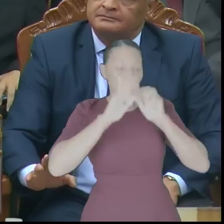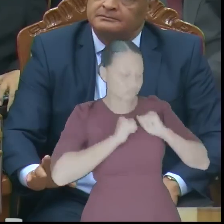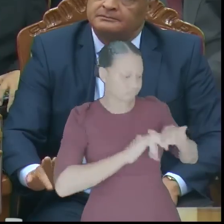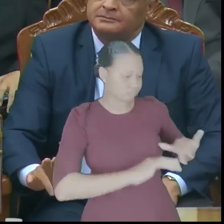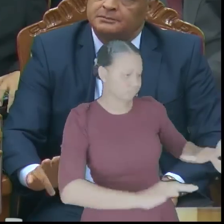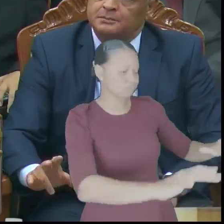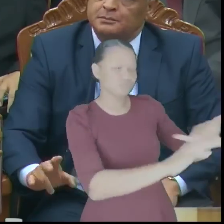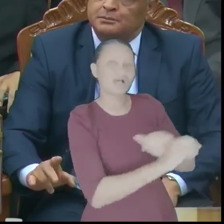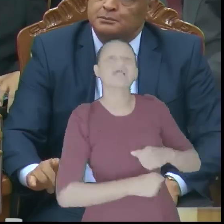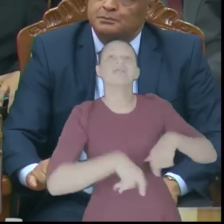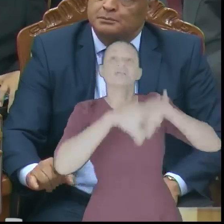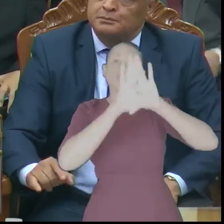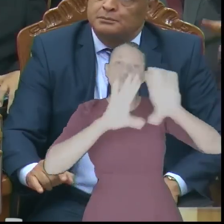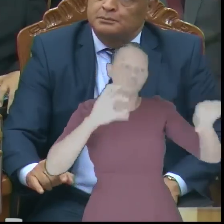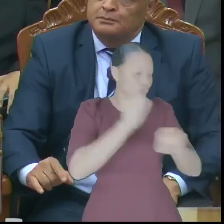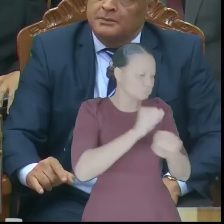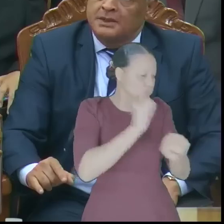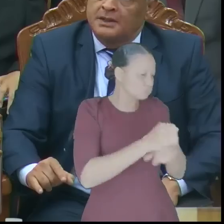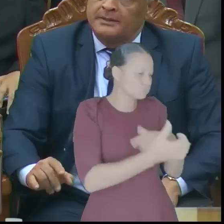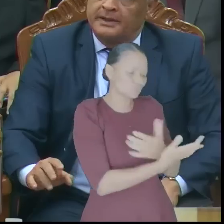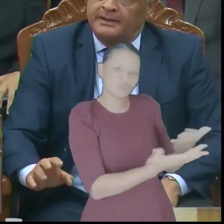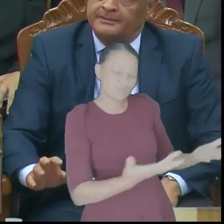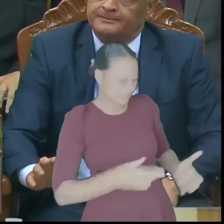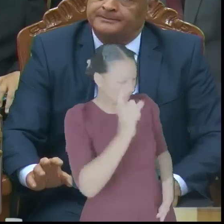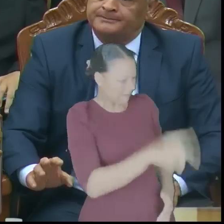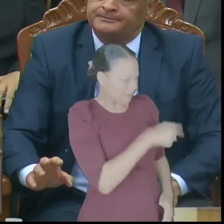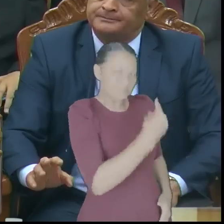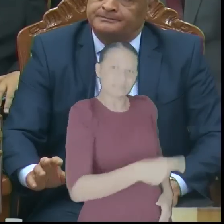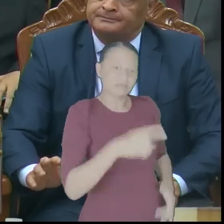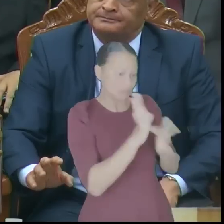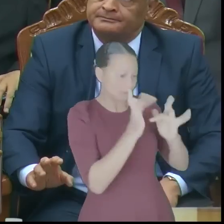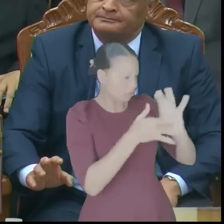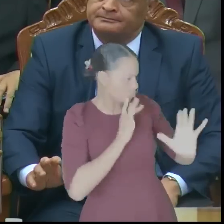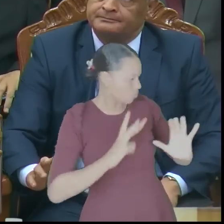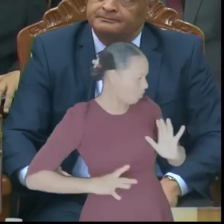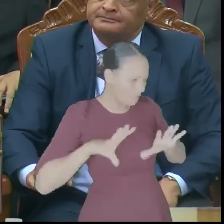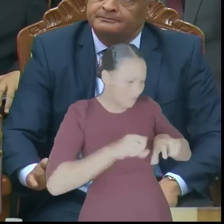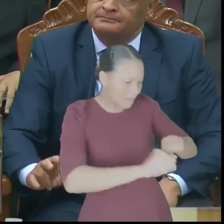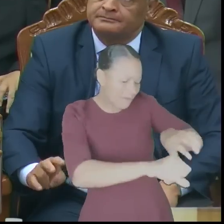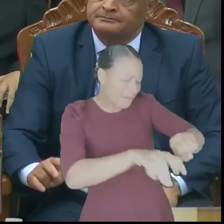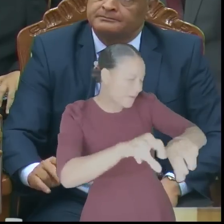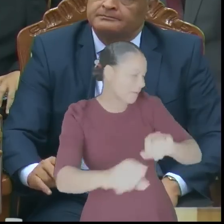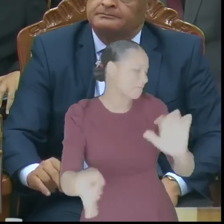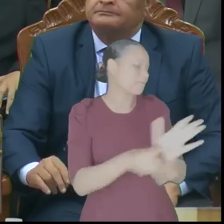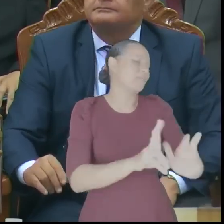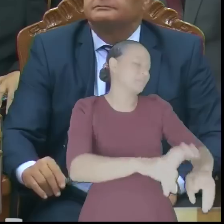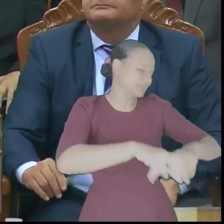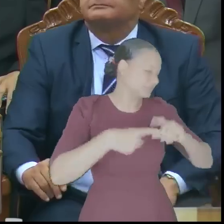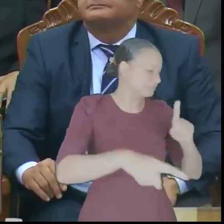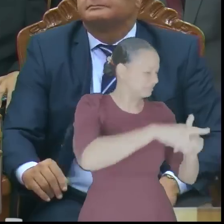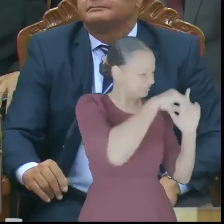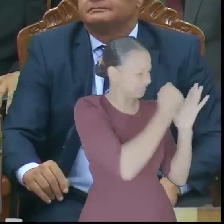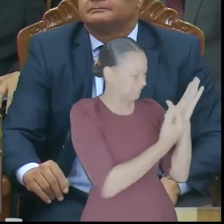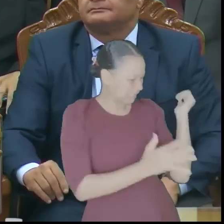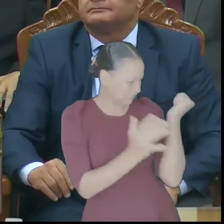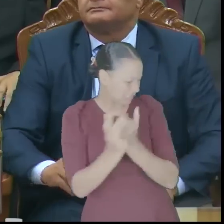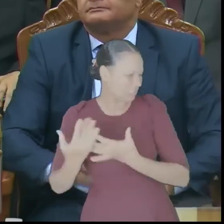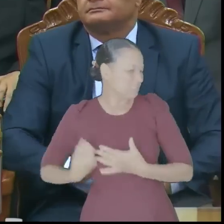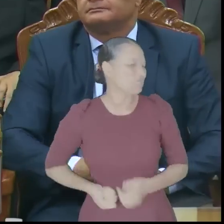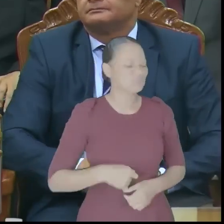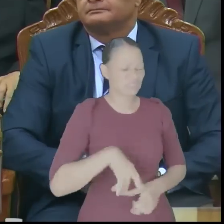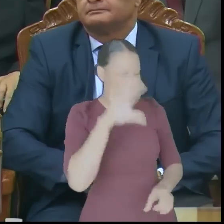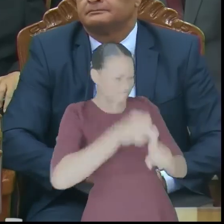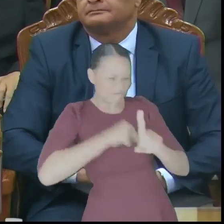o céu que te espera. Ninguém anula o que Cristo conquistou na cruz do Calvário. Não tem demônio que apague essa obra, não